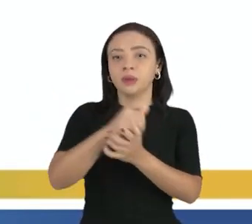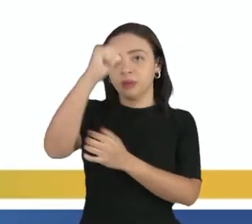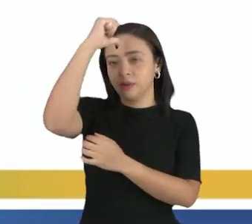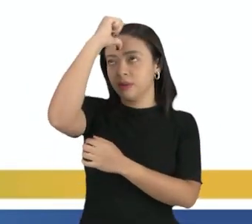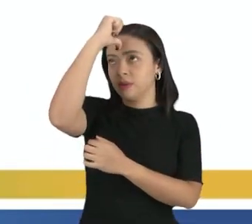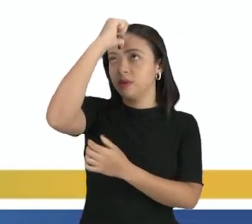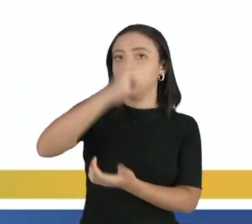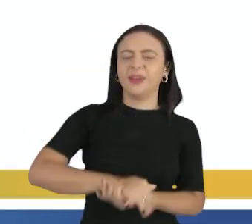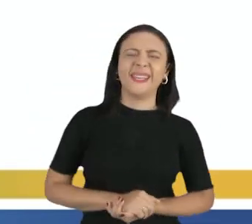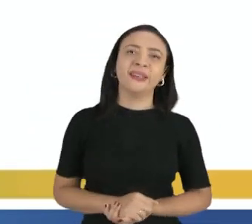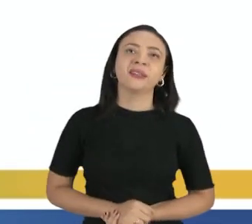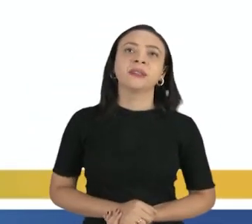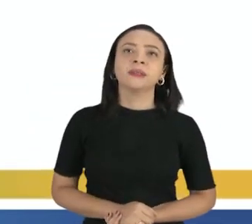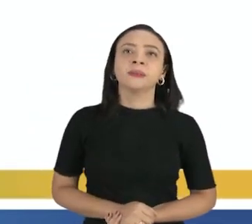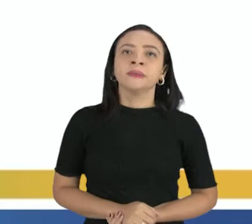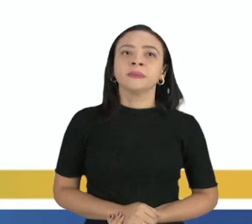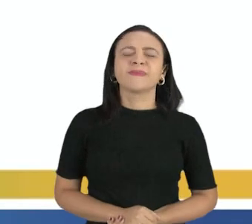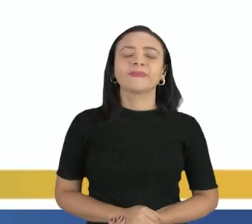né? Toda